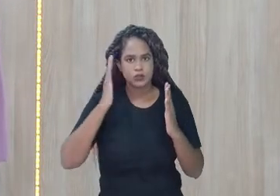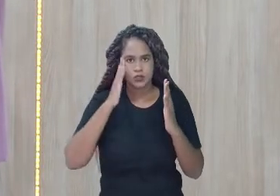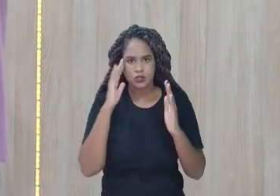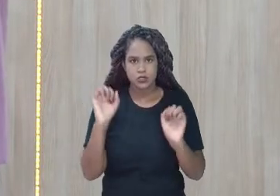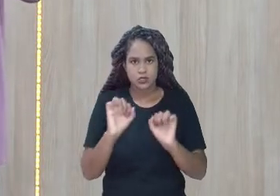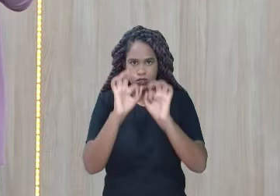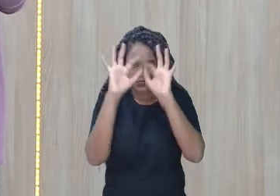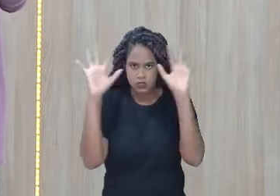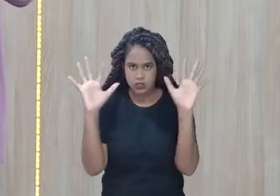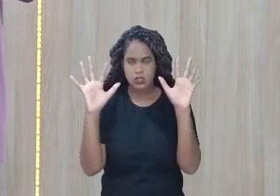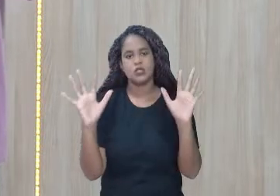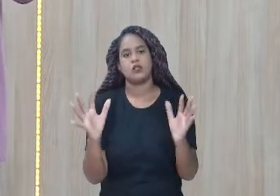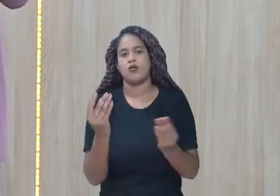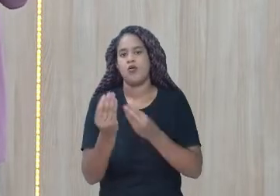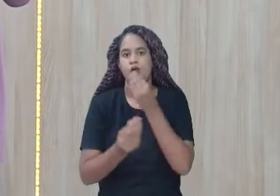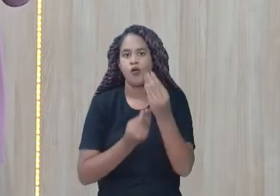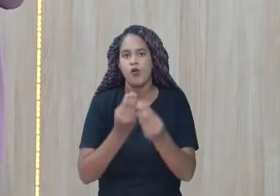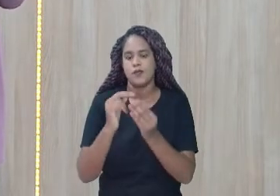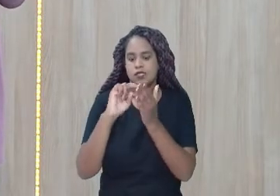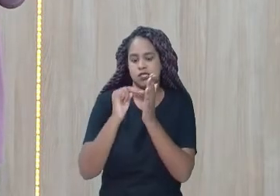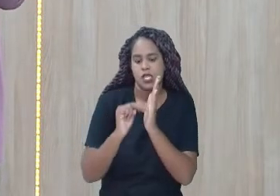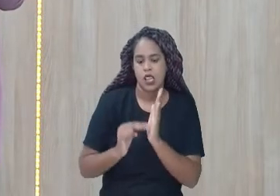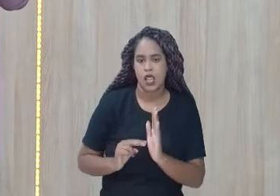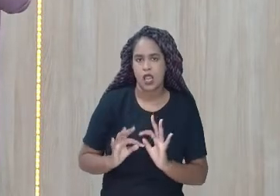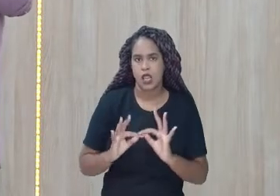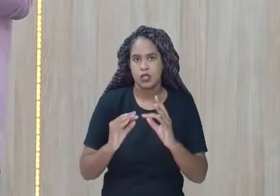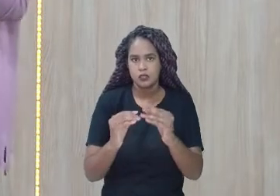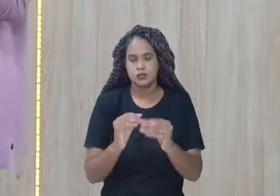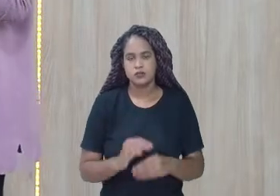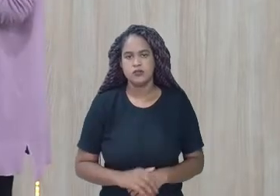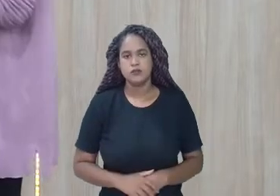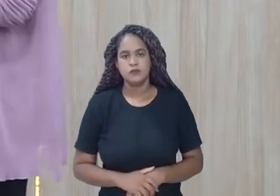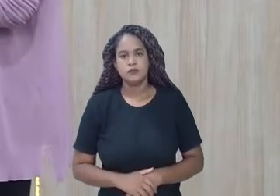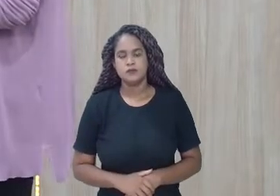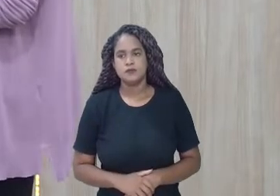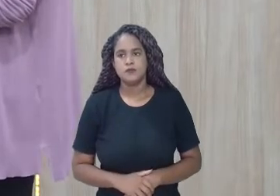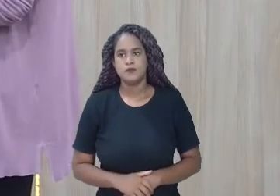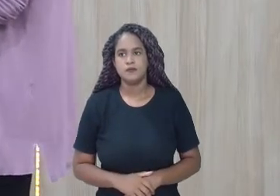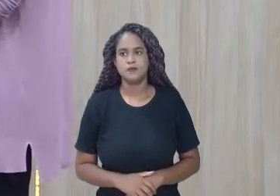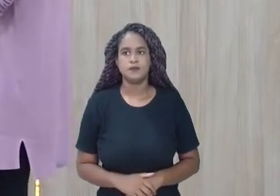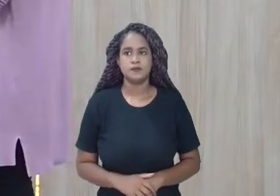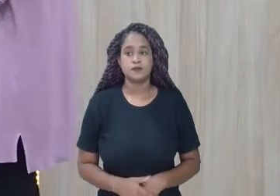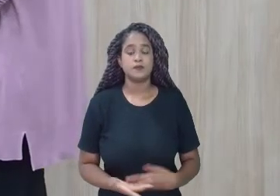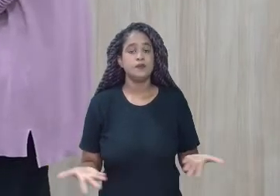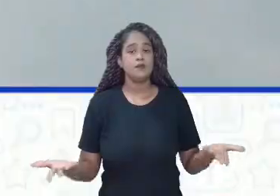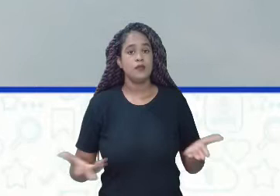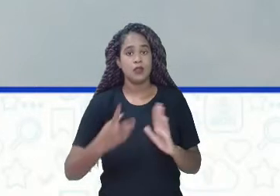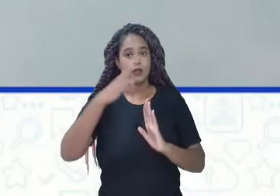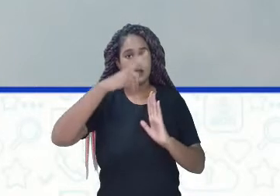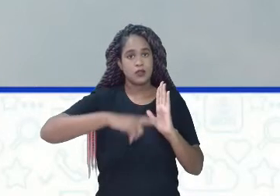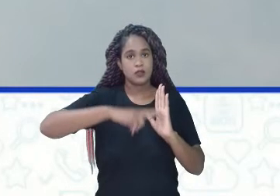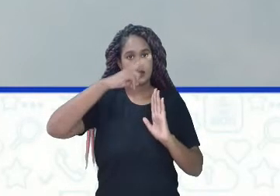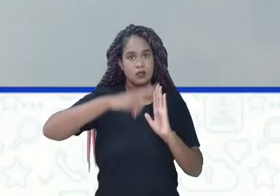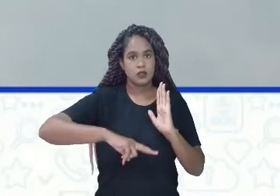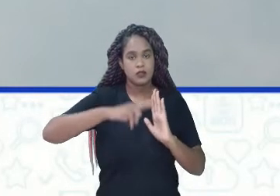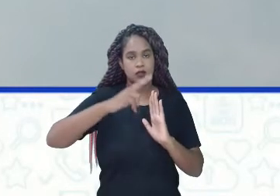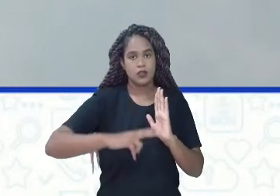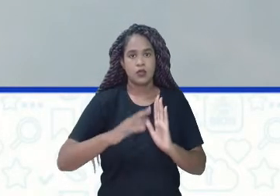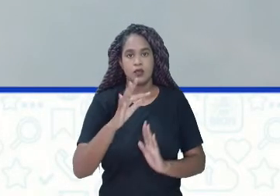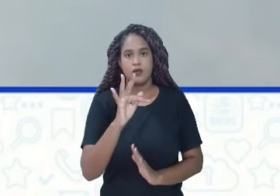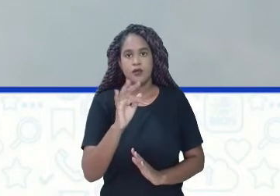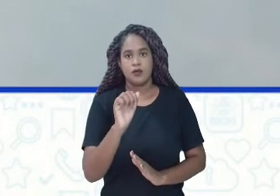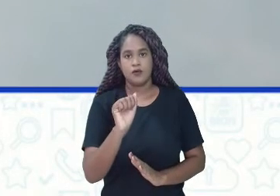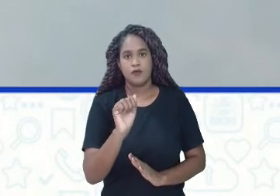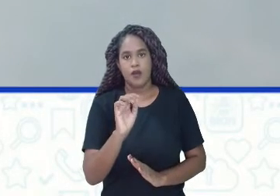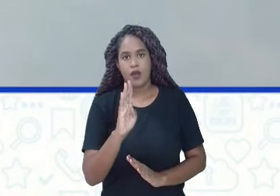essa alegoria, com toda essa construção de enredo, tá certo? Vamos ler agora a fábula africana, Os Segredos da